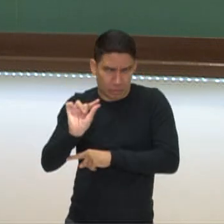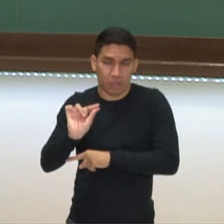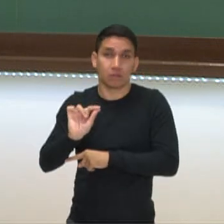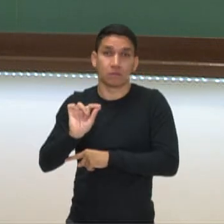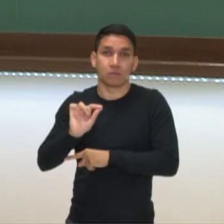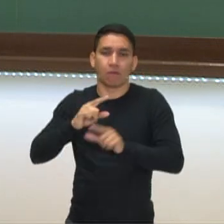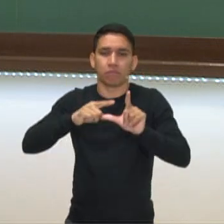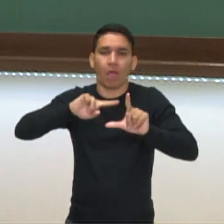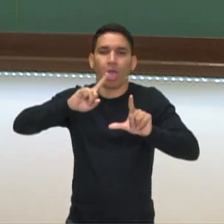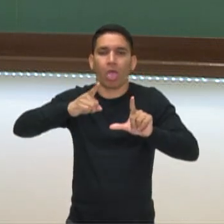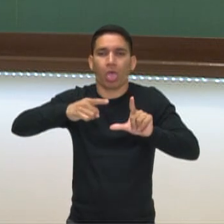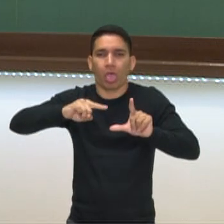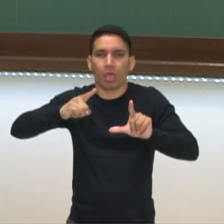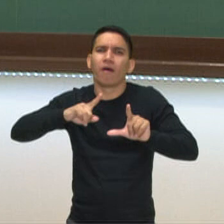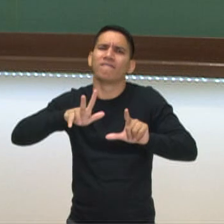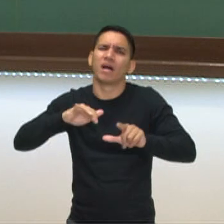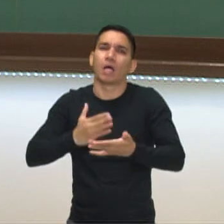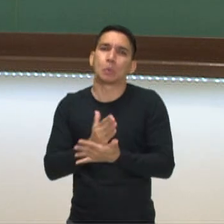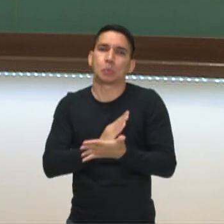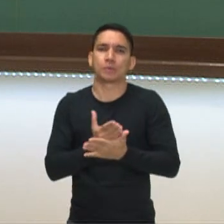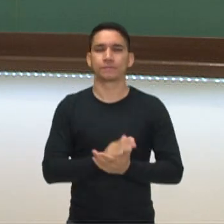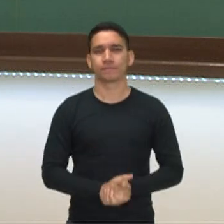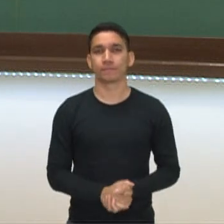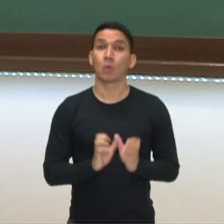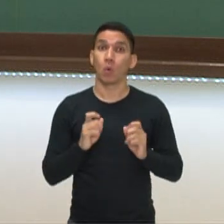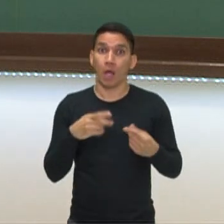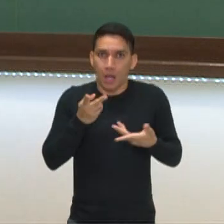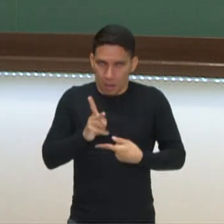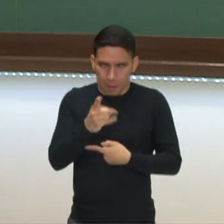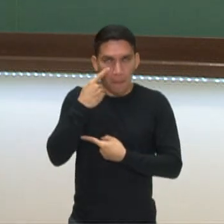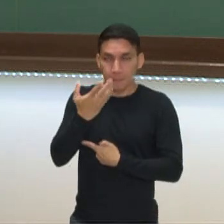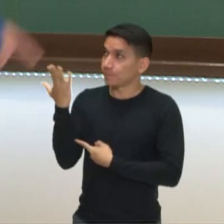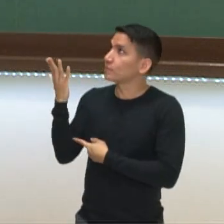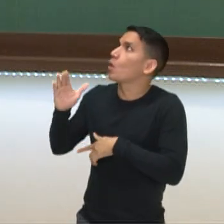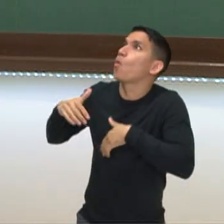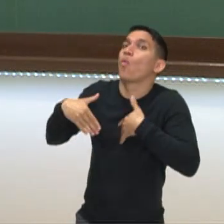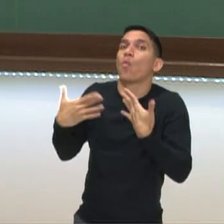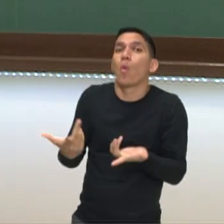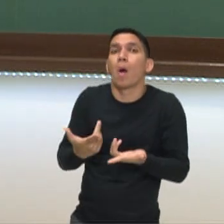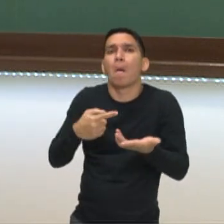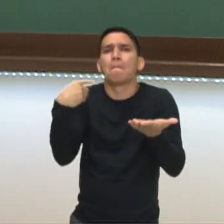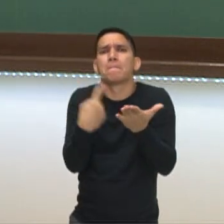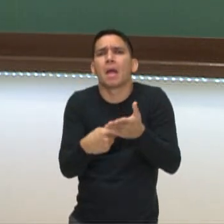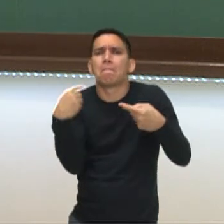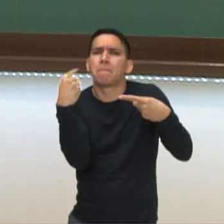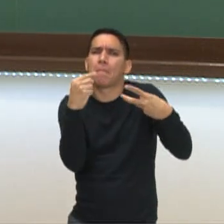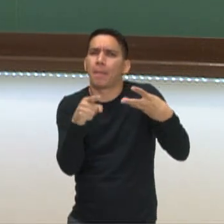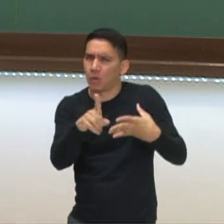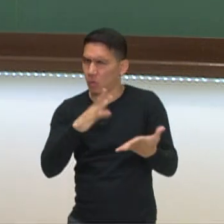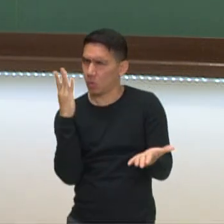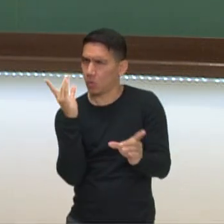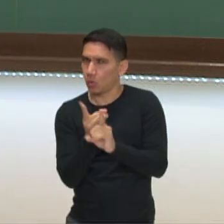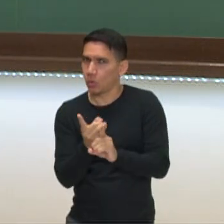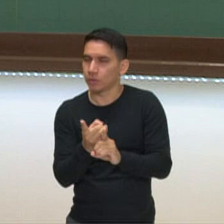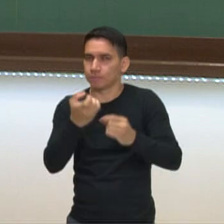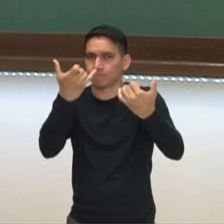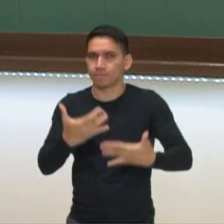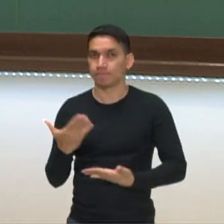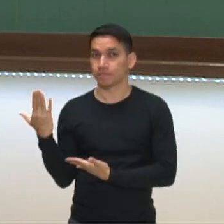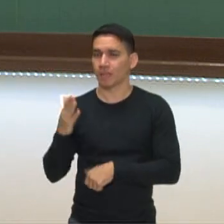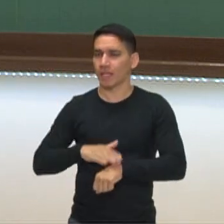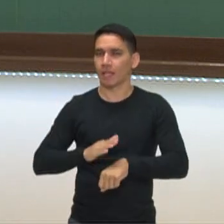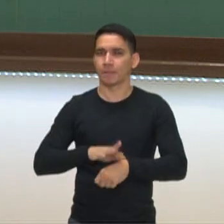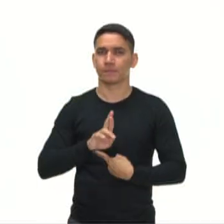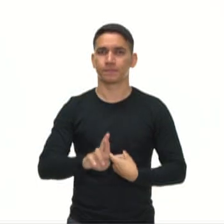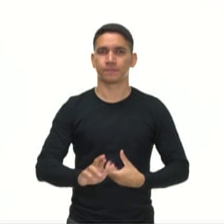incomodar nossos olhos. Tá? Vamos lá então? Quais unidades você sabe identificar aqui? Vamos lá, gente. Tempo para